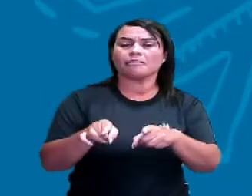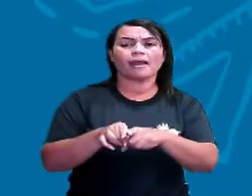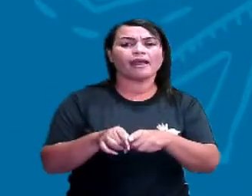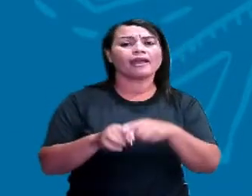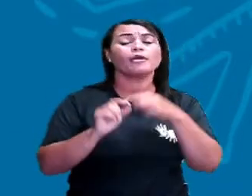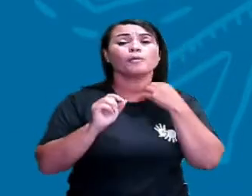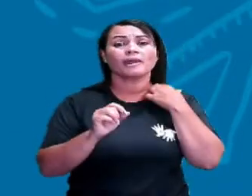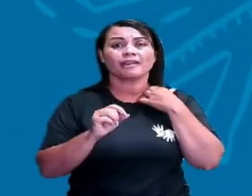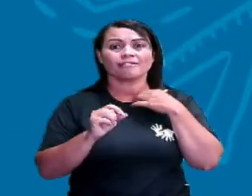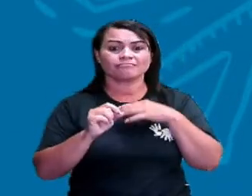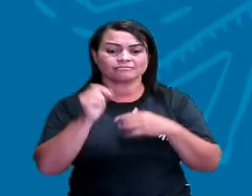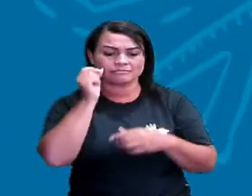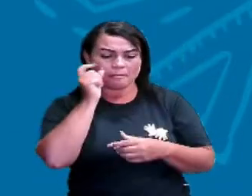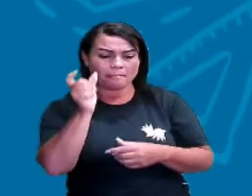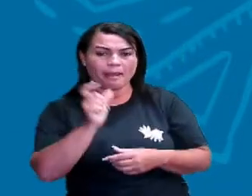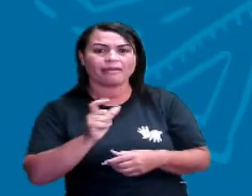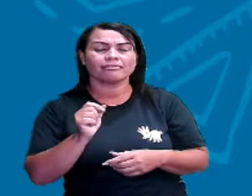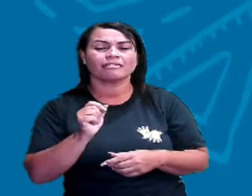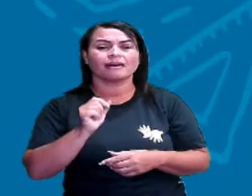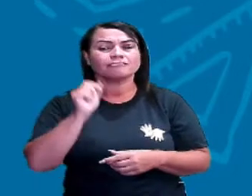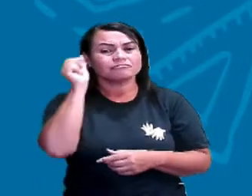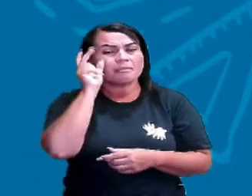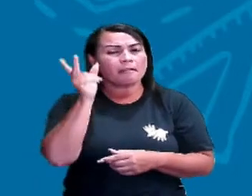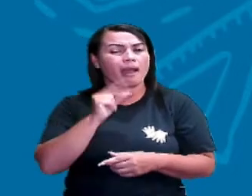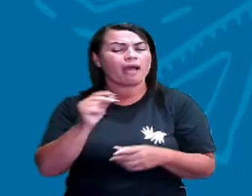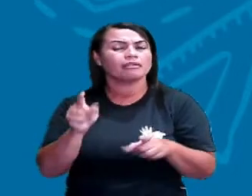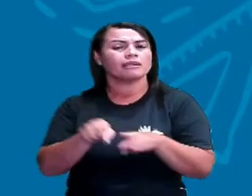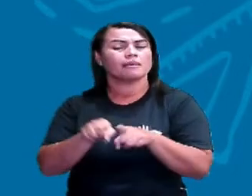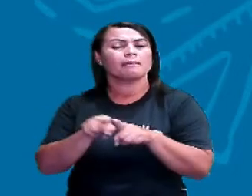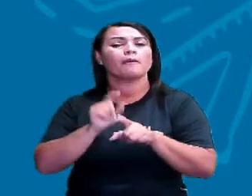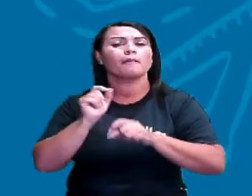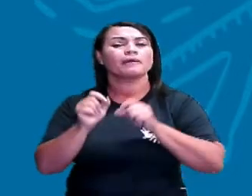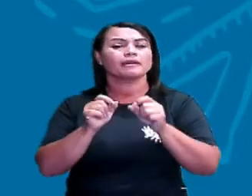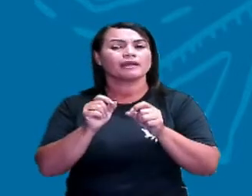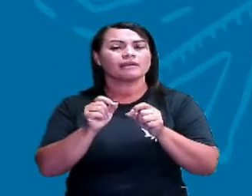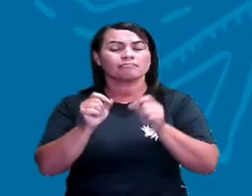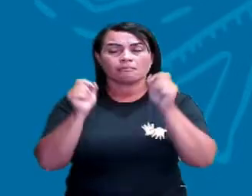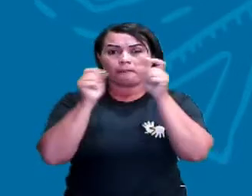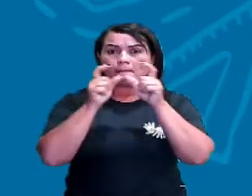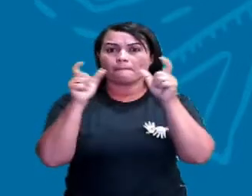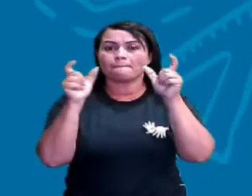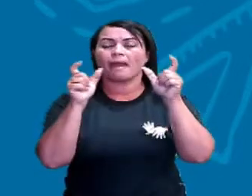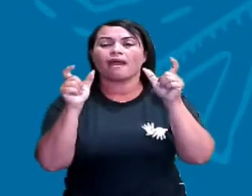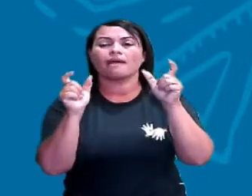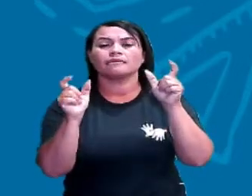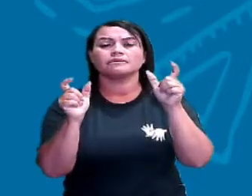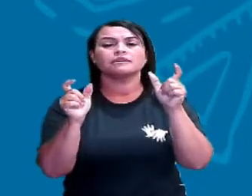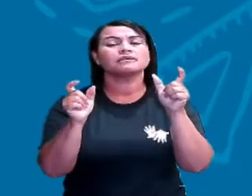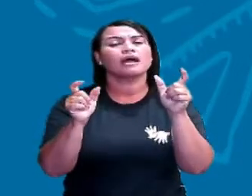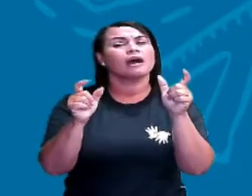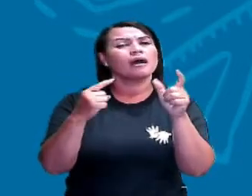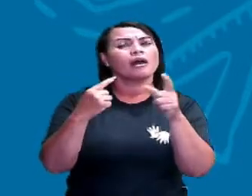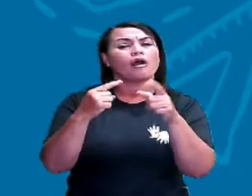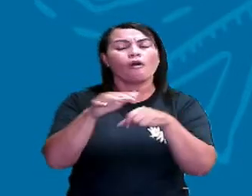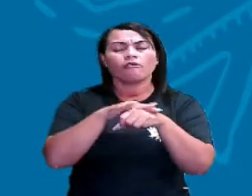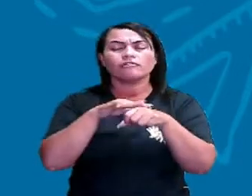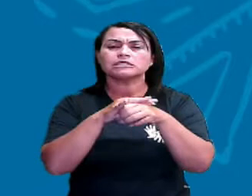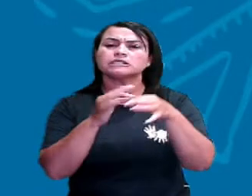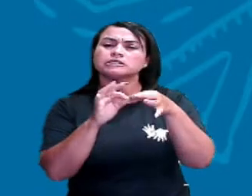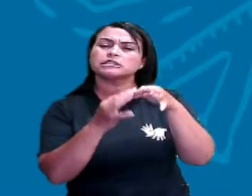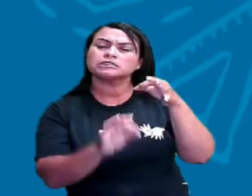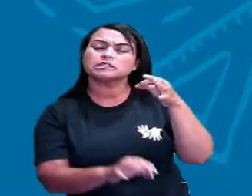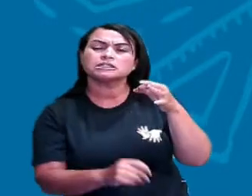desperta o senso crítico? A gente consegue ter argumentos, a gente consegue conversar sobre mais coisas, porque quando a gente